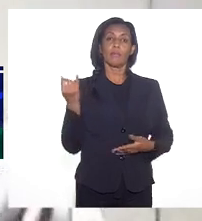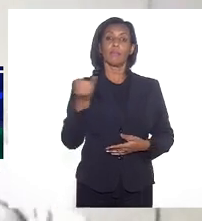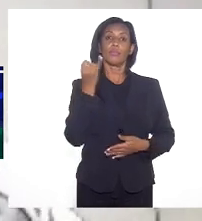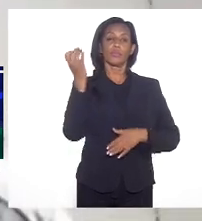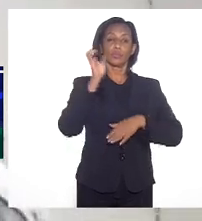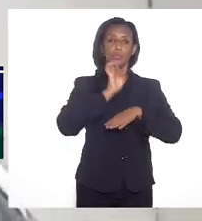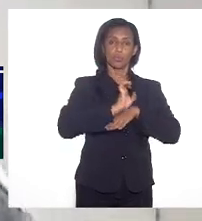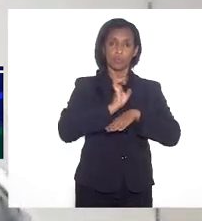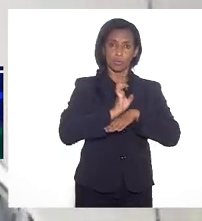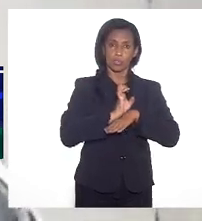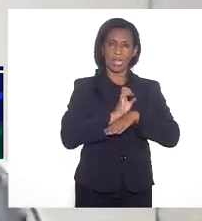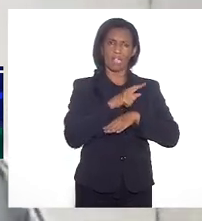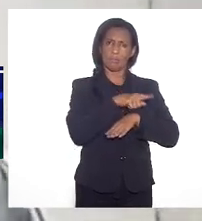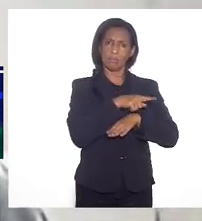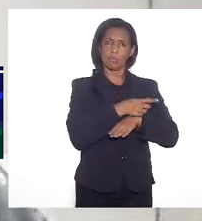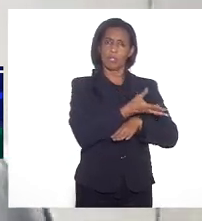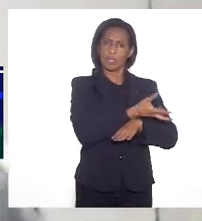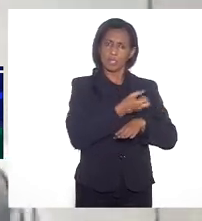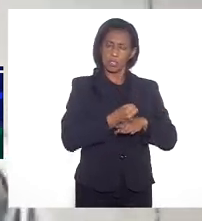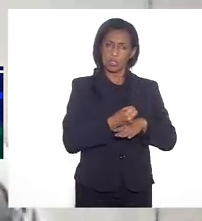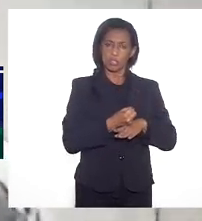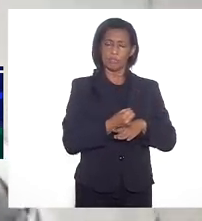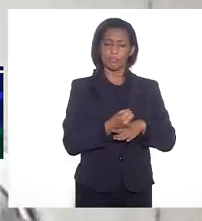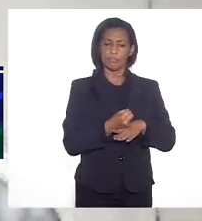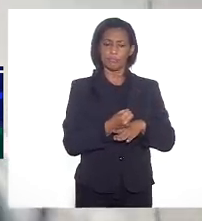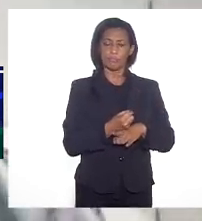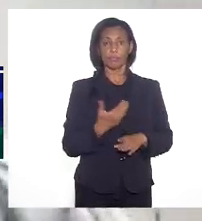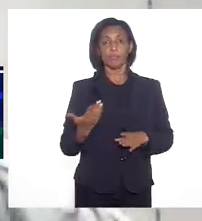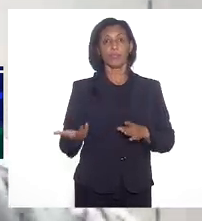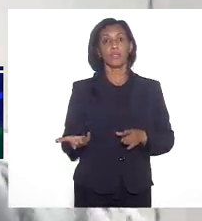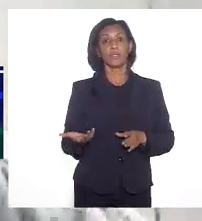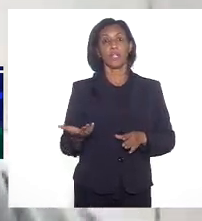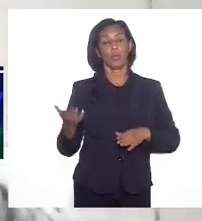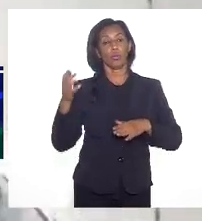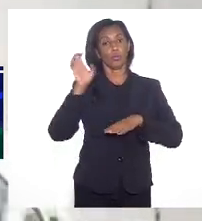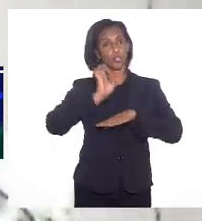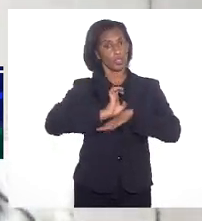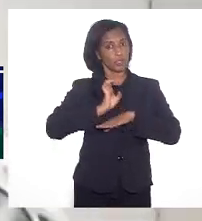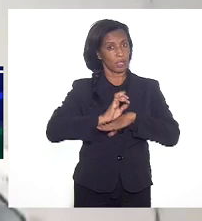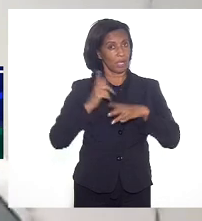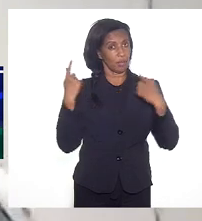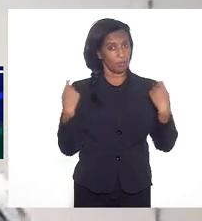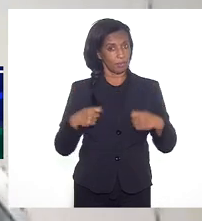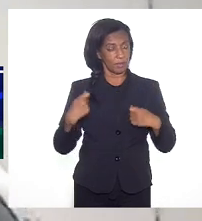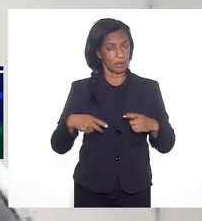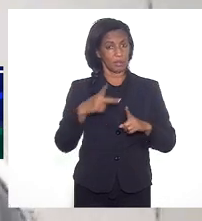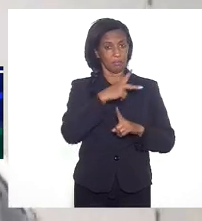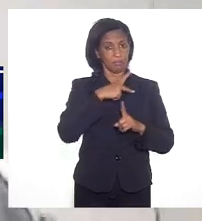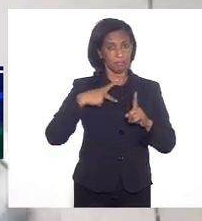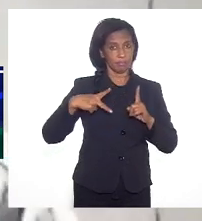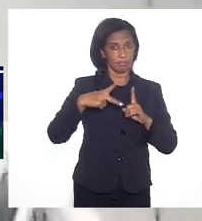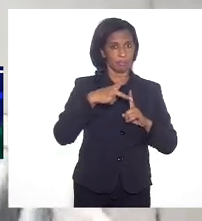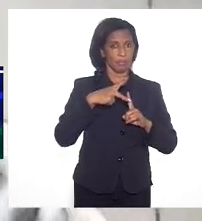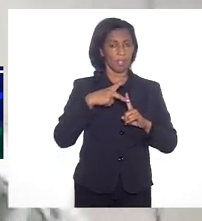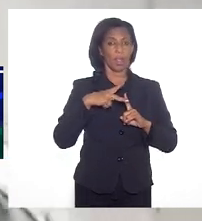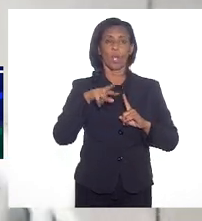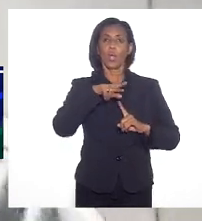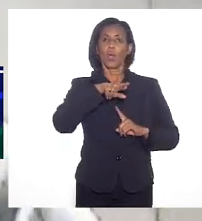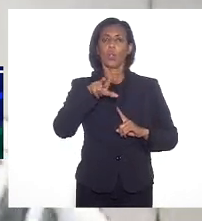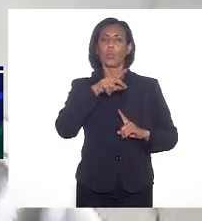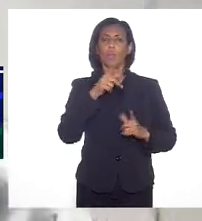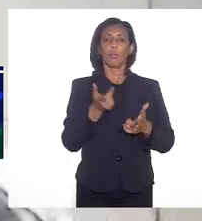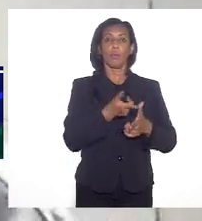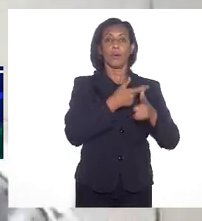do estado entrar com os aportes então o estado precisa fazer aportes no Rio Previdência não é porque há um